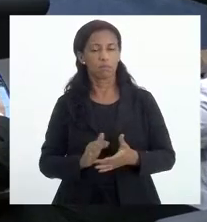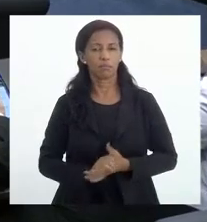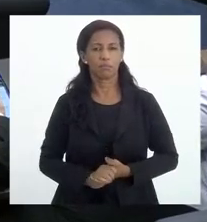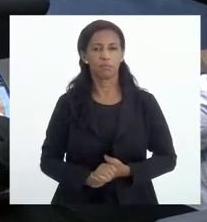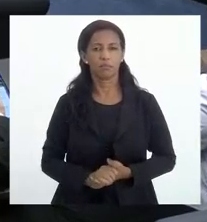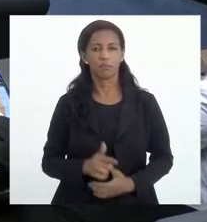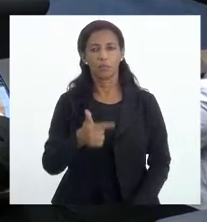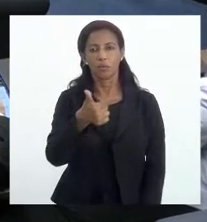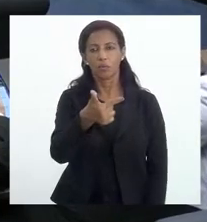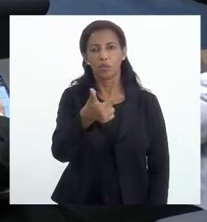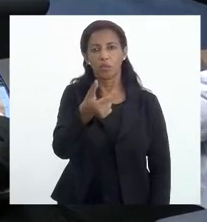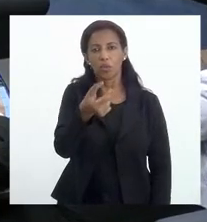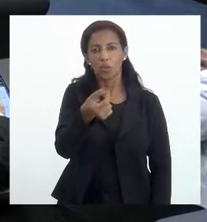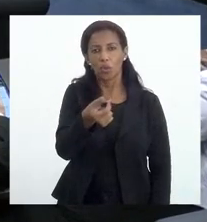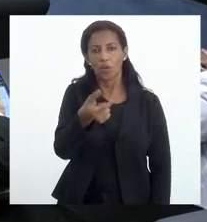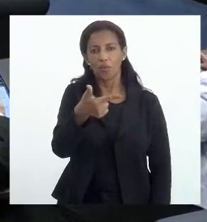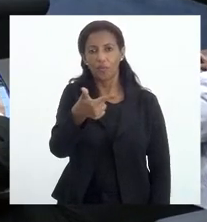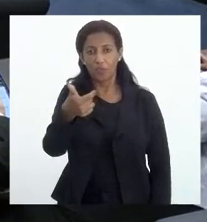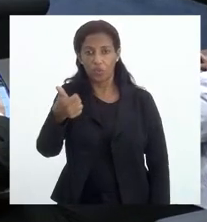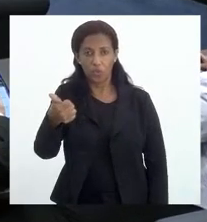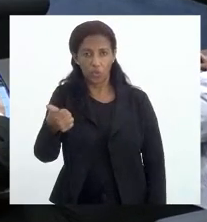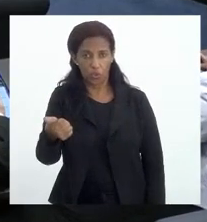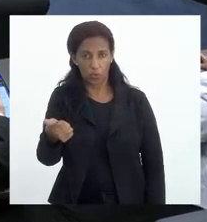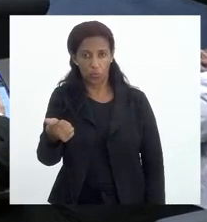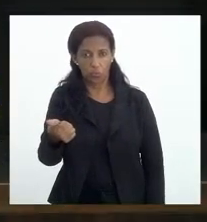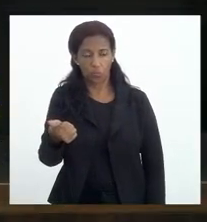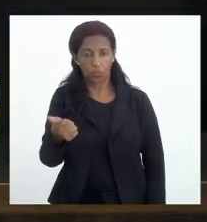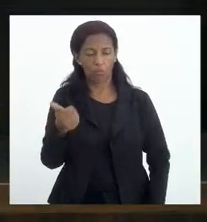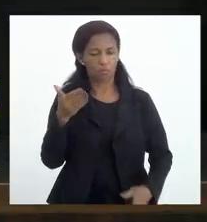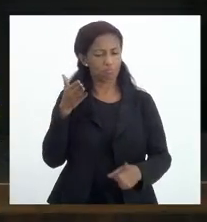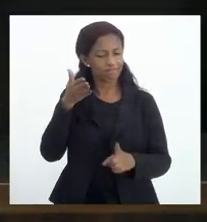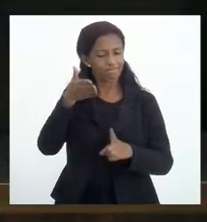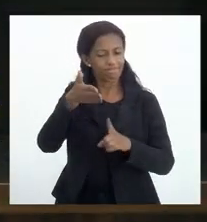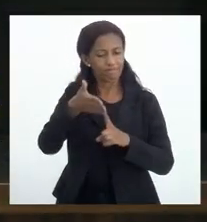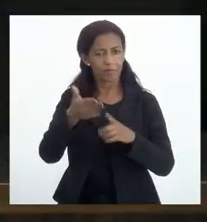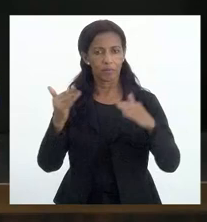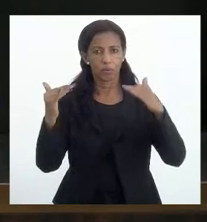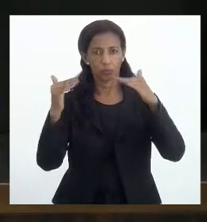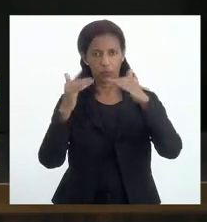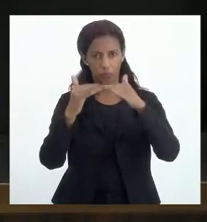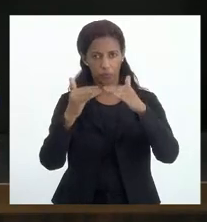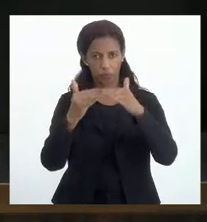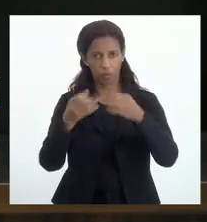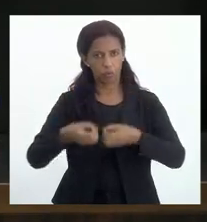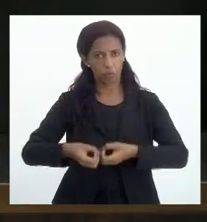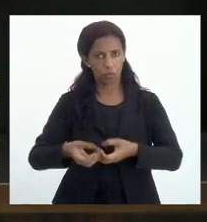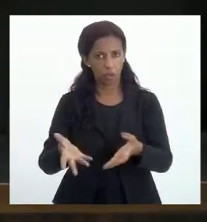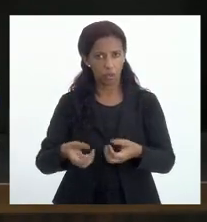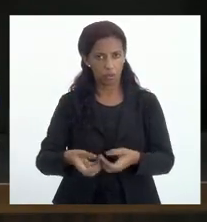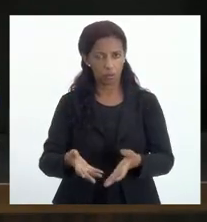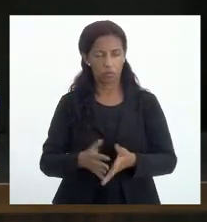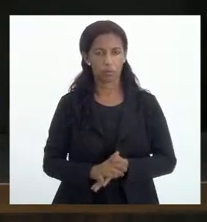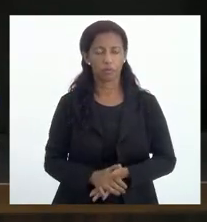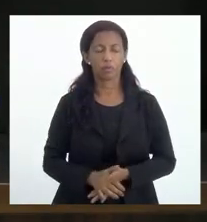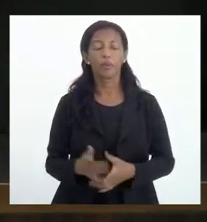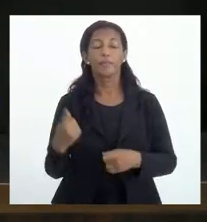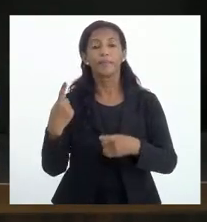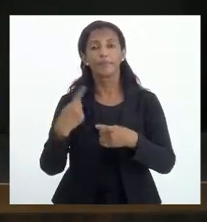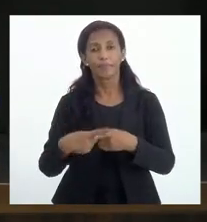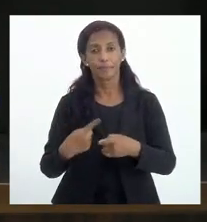seria 2021 para ser a referência do teto de gastos. E por quê,